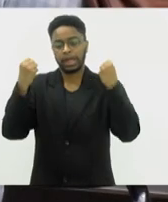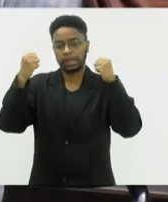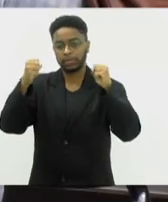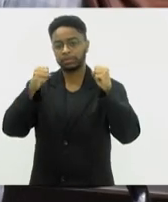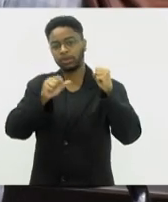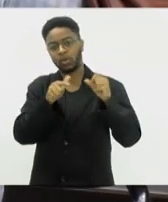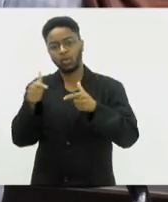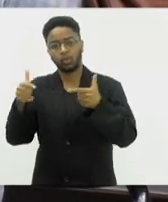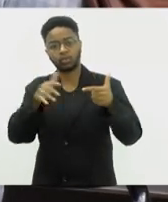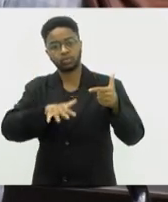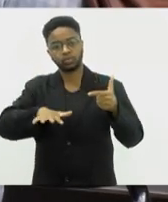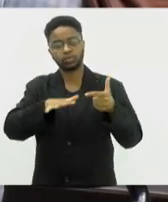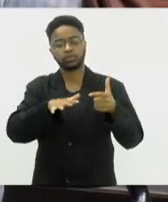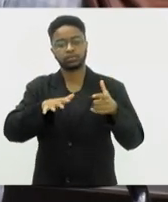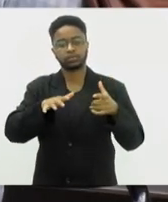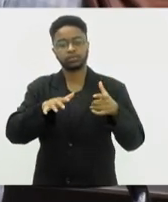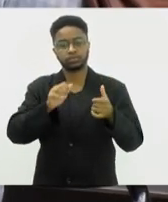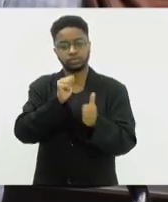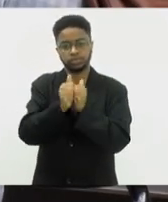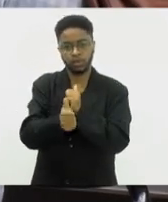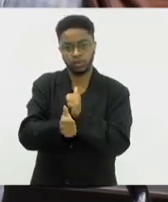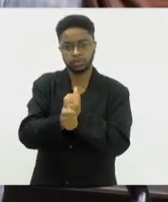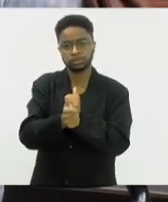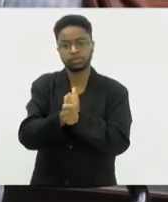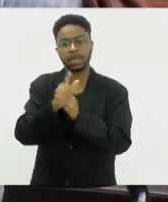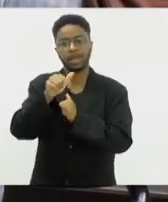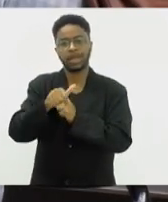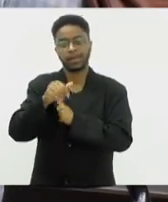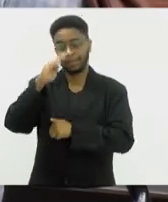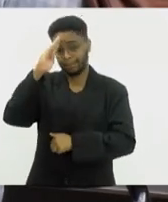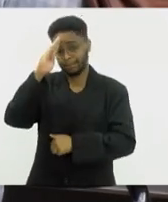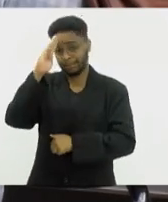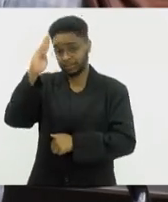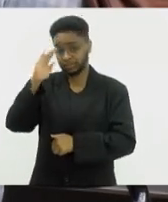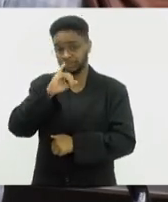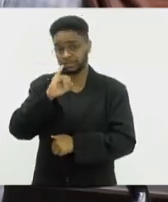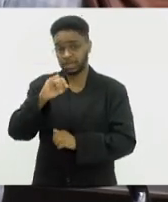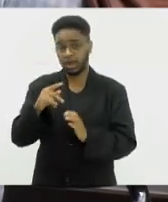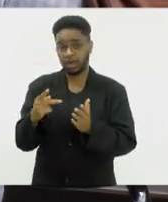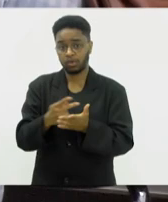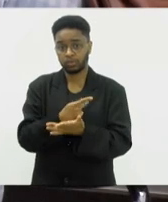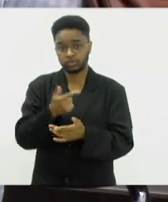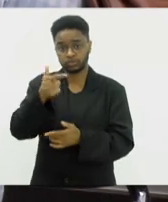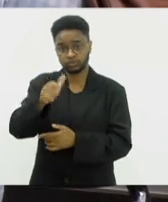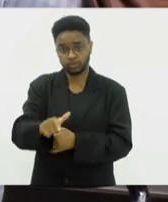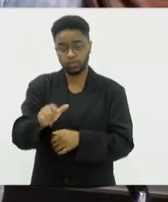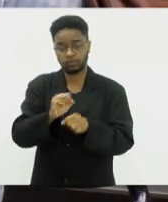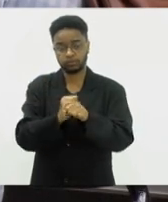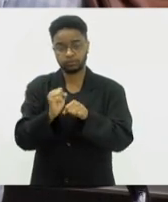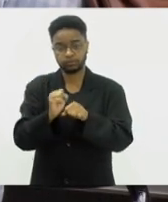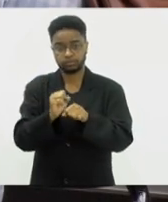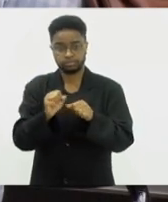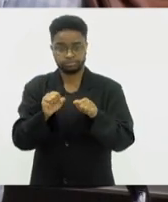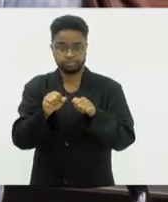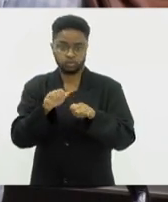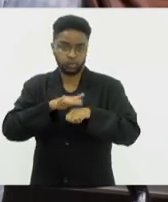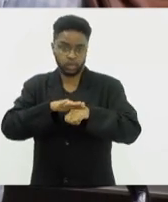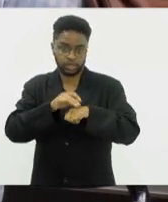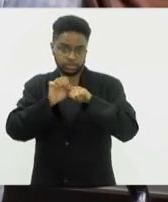espaços de prática esportiva, como um serviço essencial em caso de uma nova epidemia.